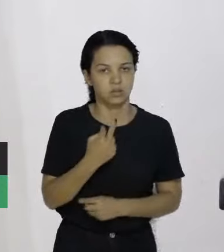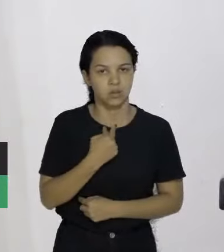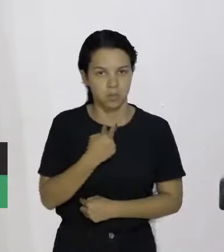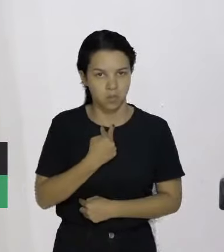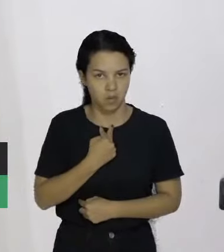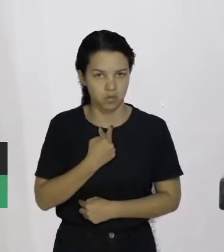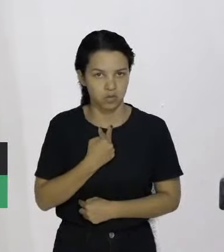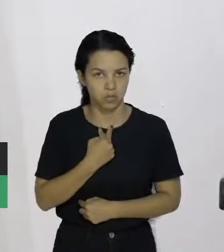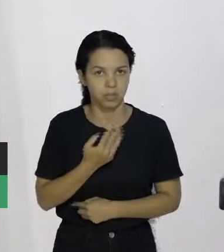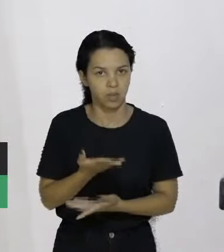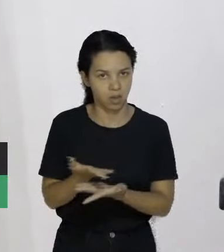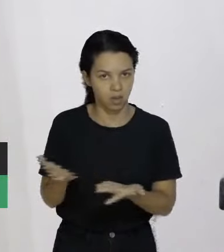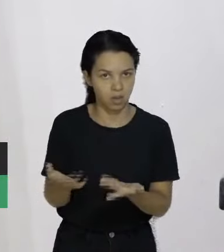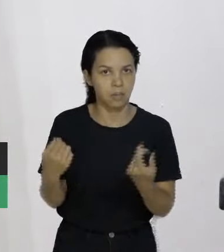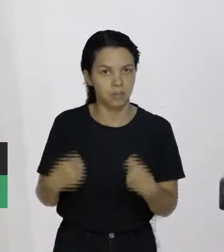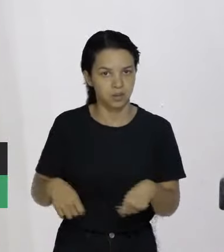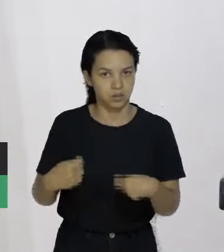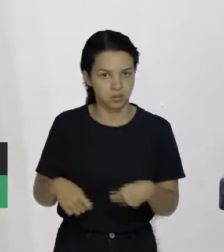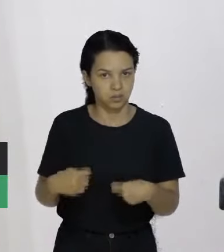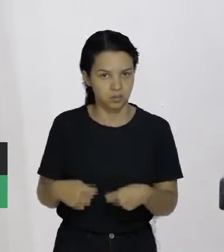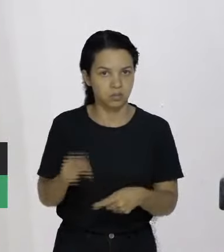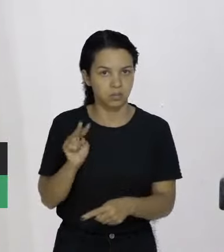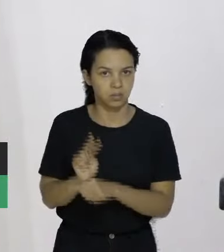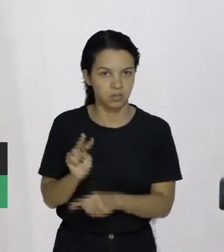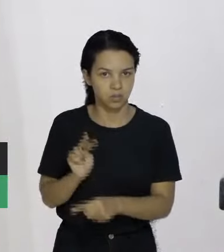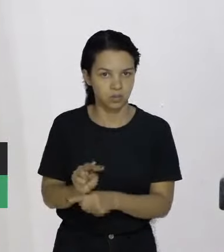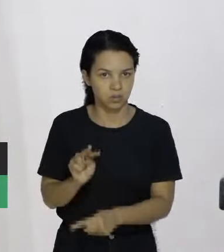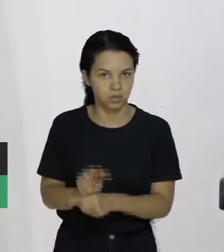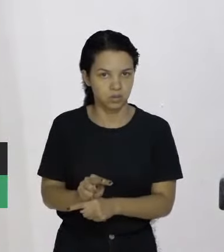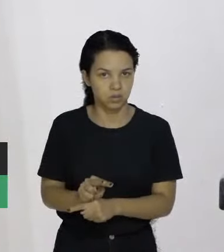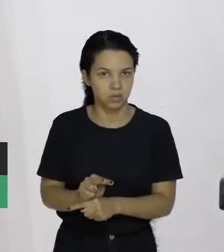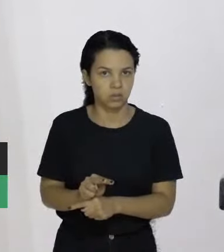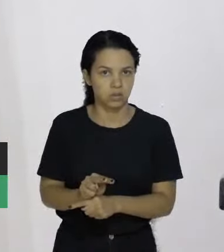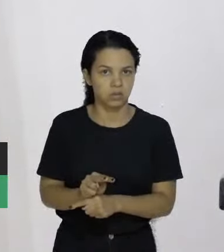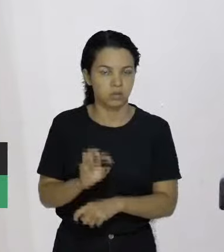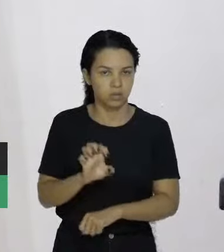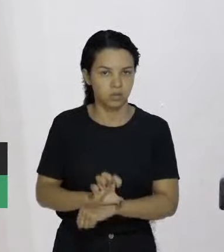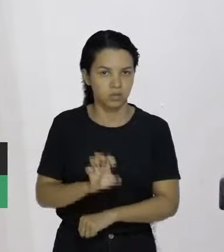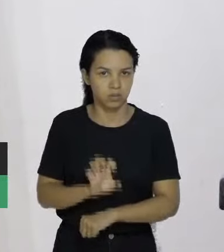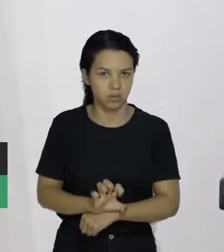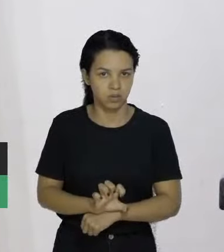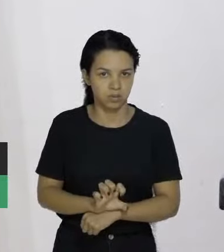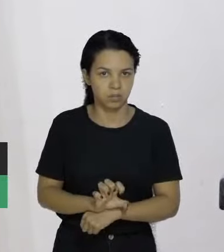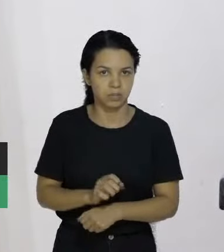elas precisam de proteção pelo Estado